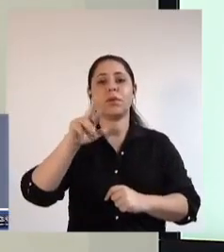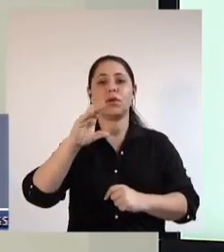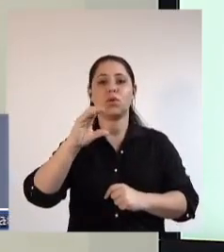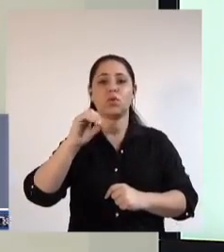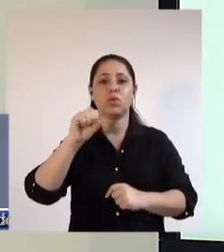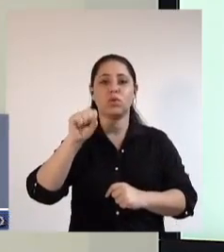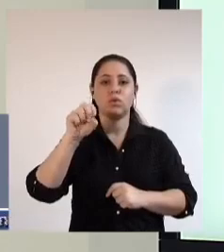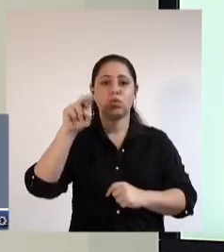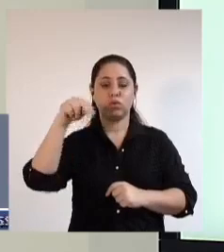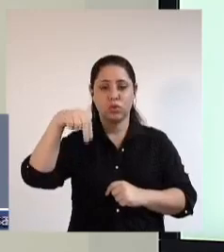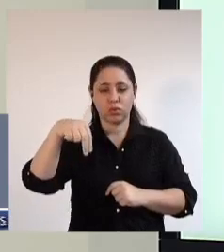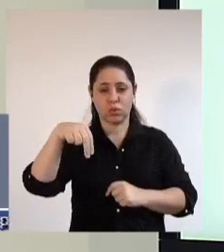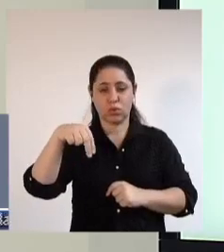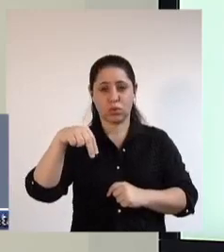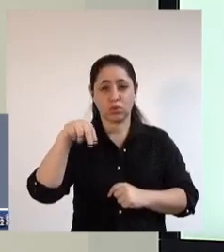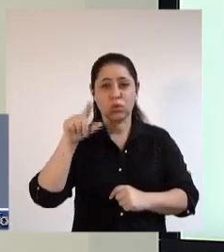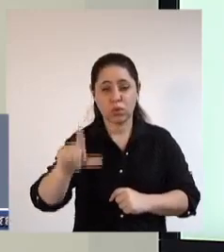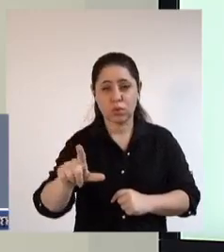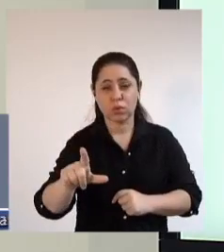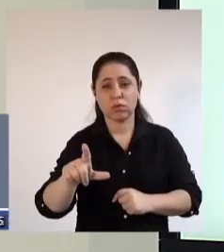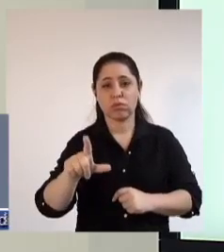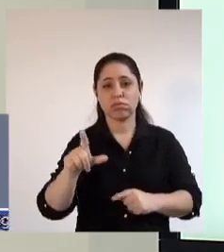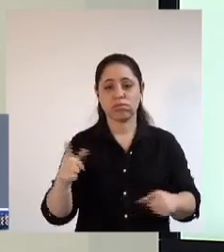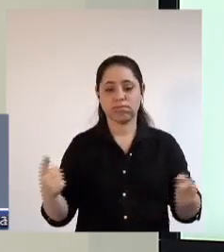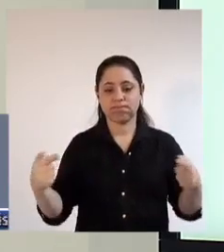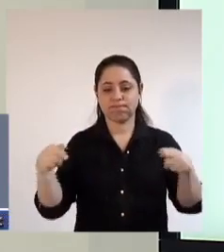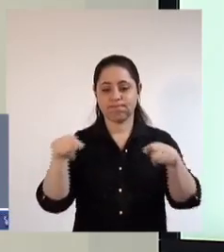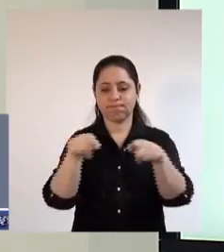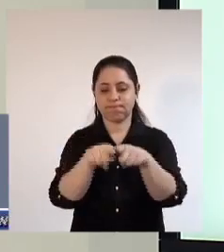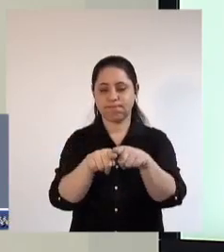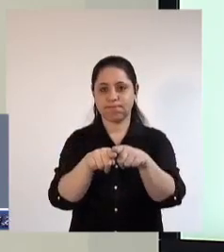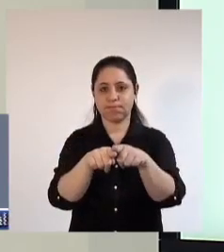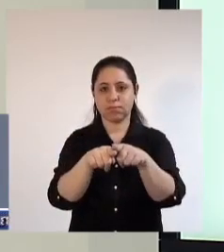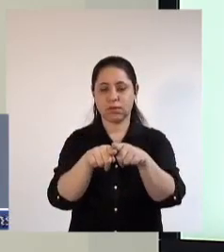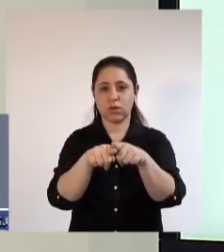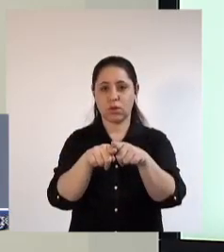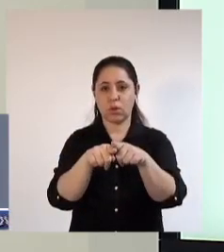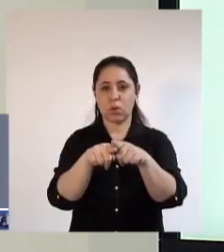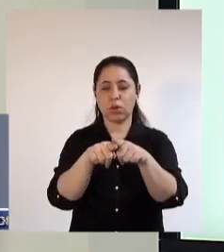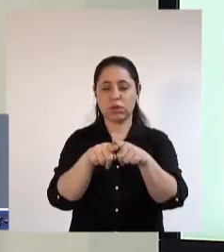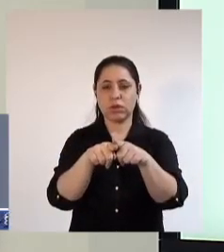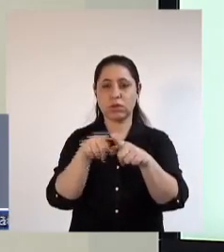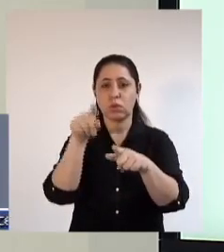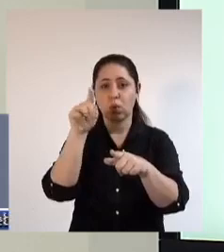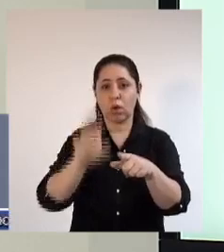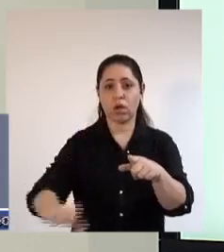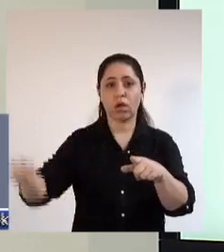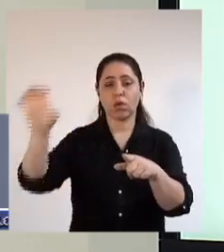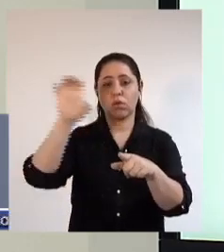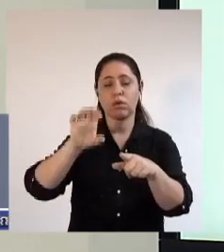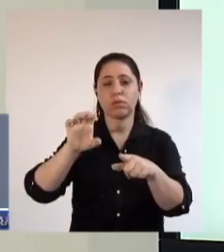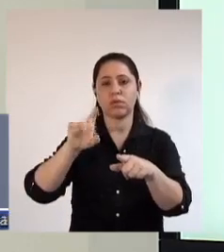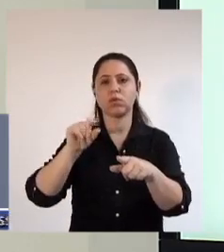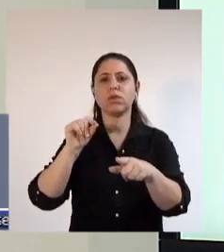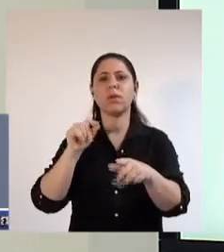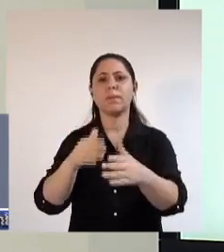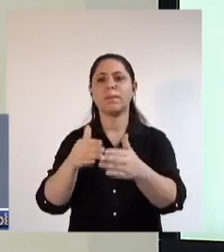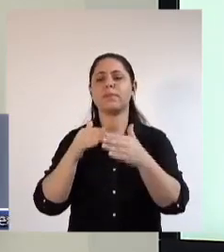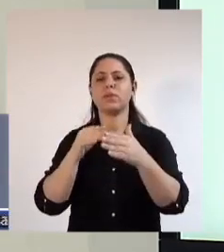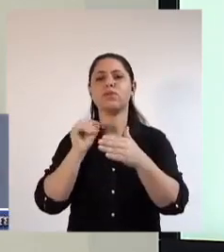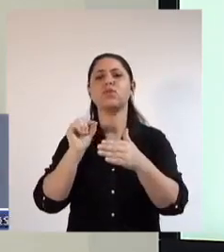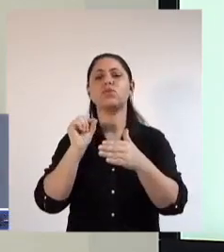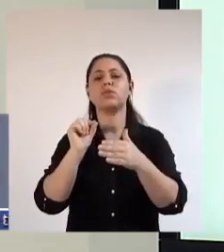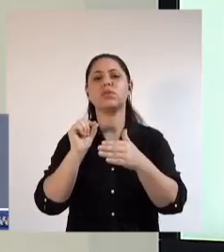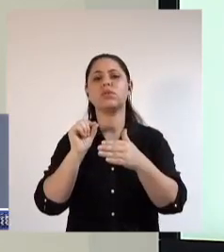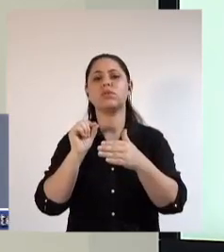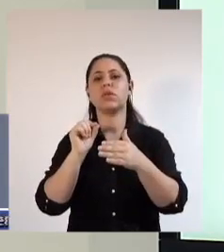grande parceria um grande acordo com a européia está concluindo ele agora e uma das salvaguardas que eles estão pedindo me nisso isso